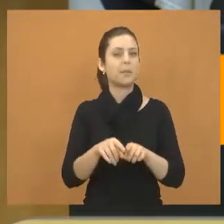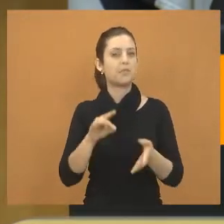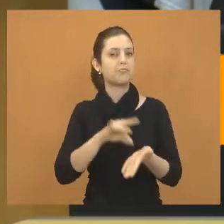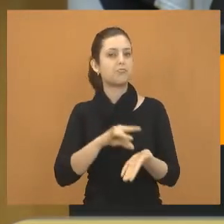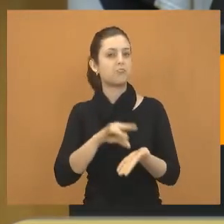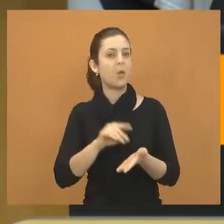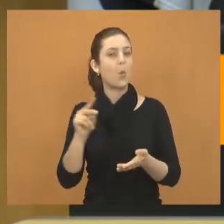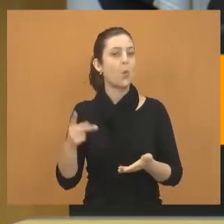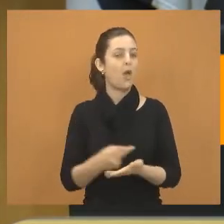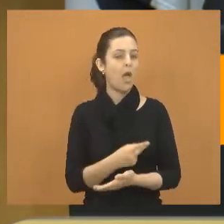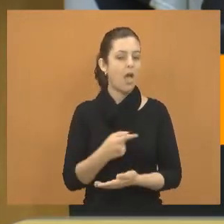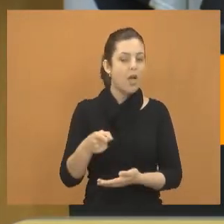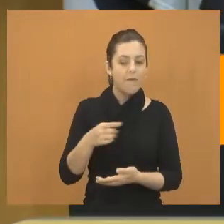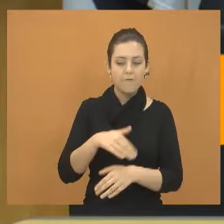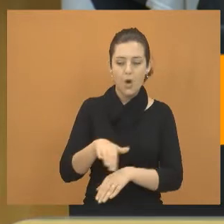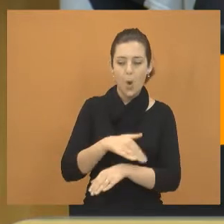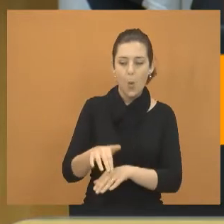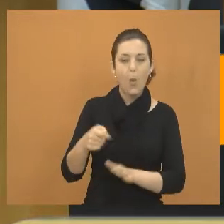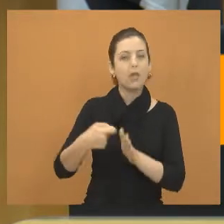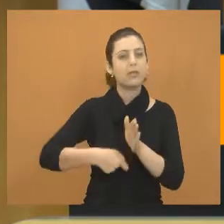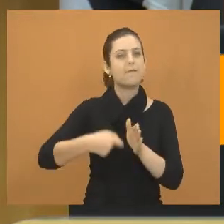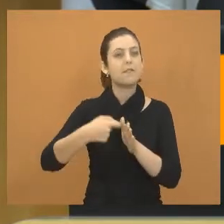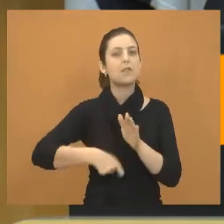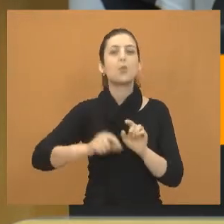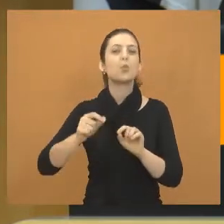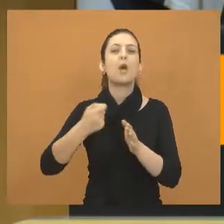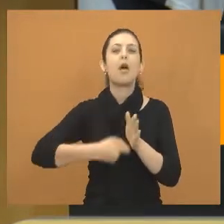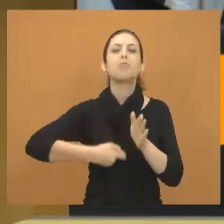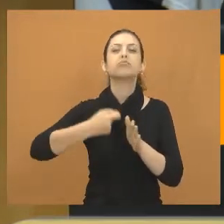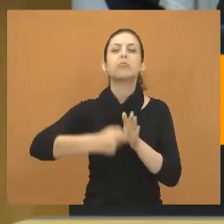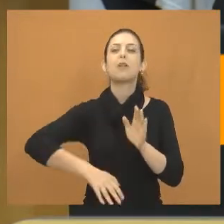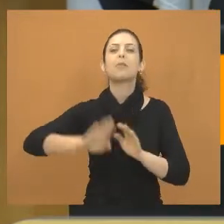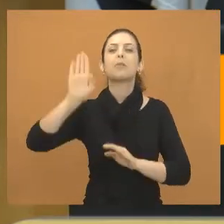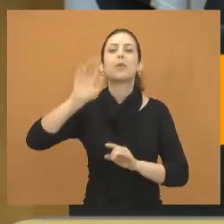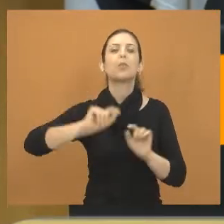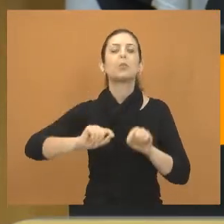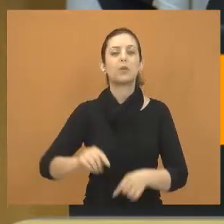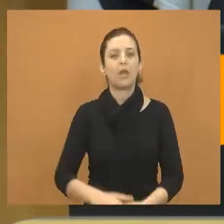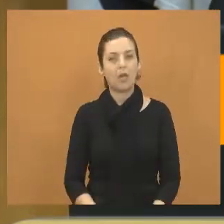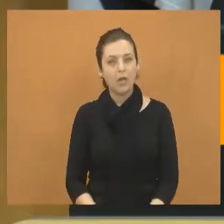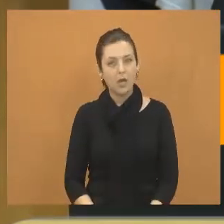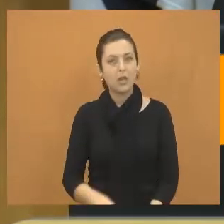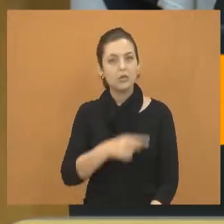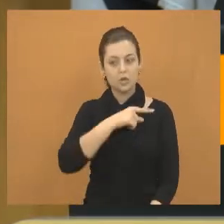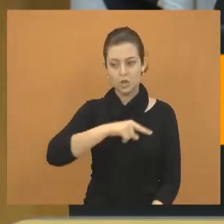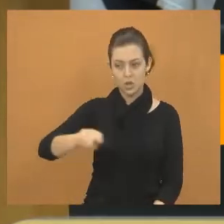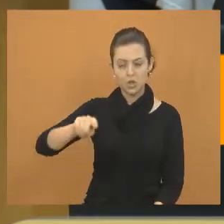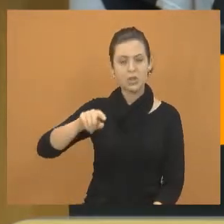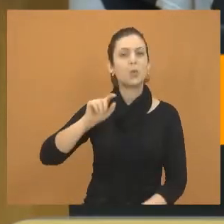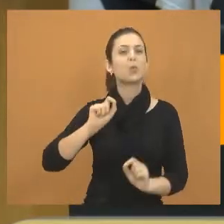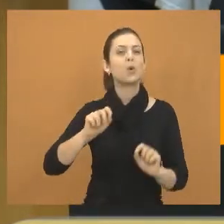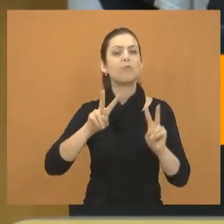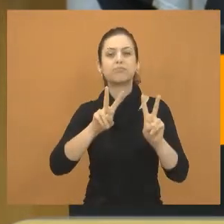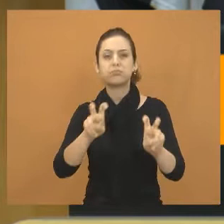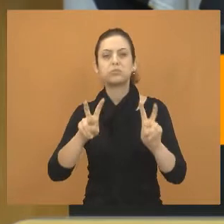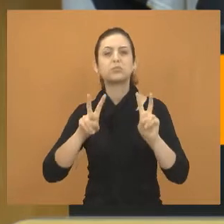realmente foi isso que nós saímos na rua defendendo, vereador. Nós saímos defendendo que Jacareí